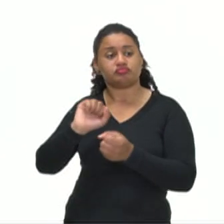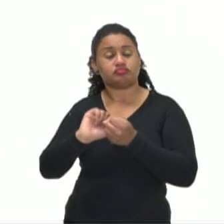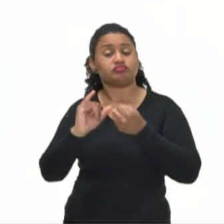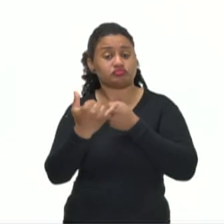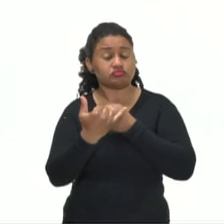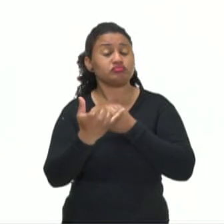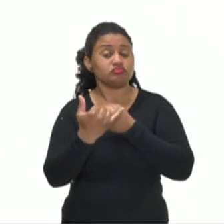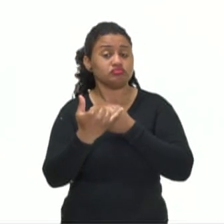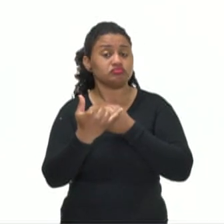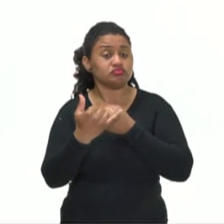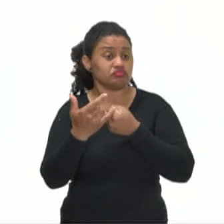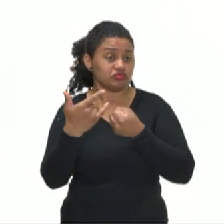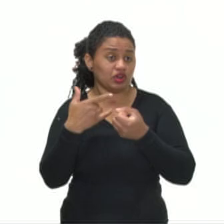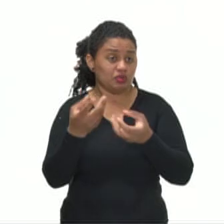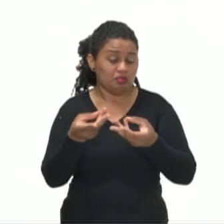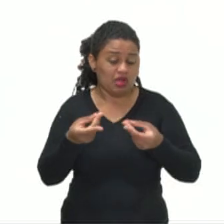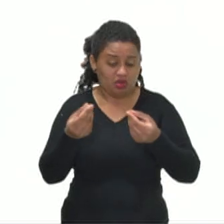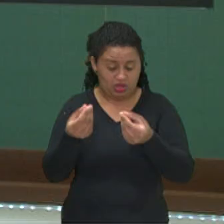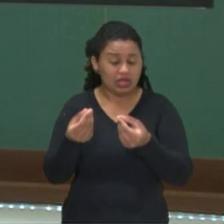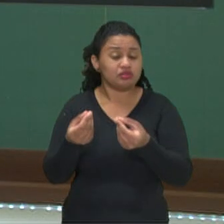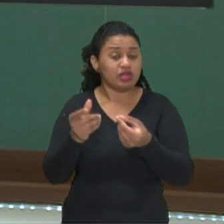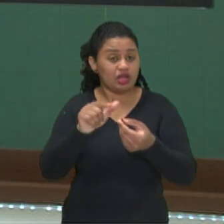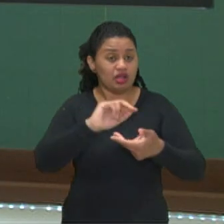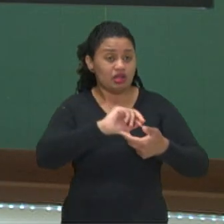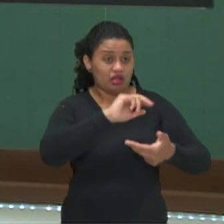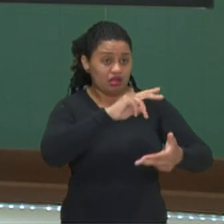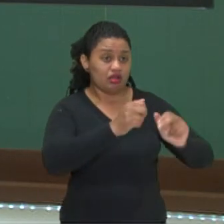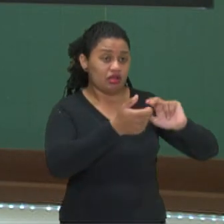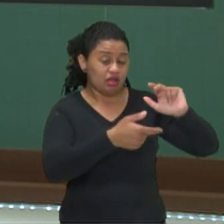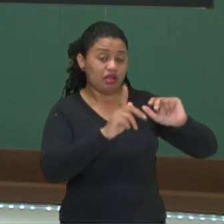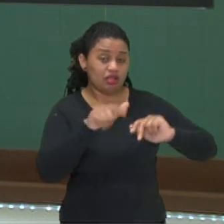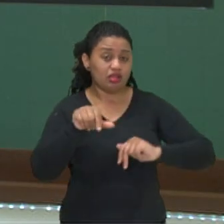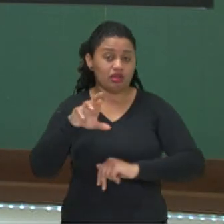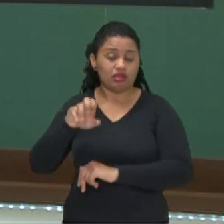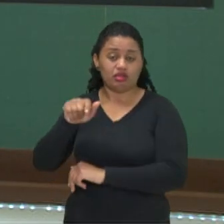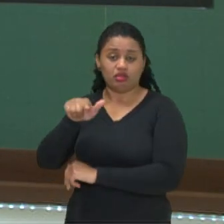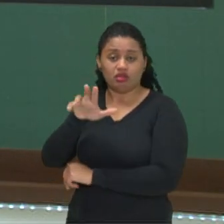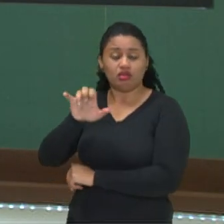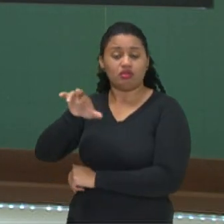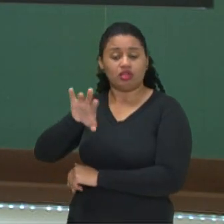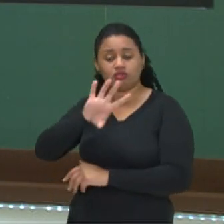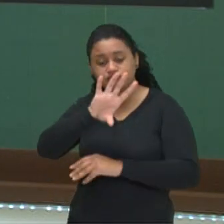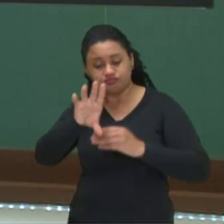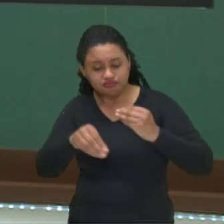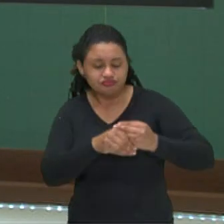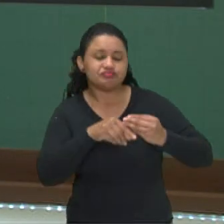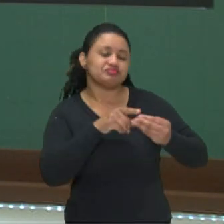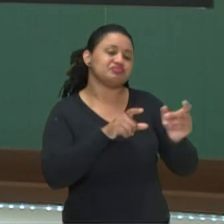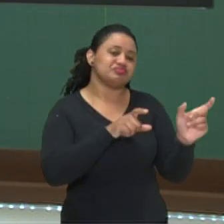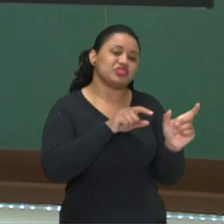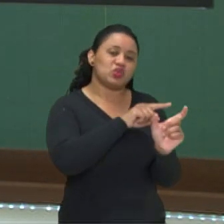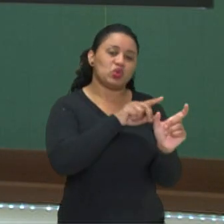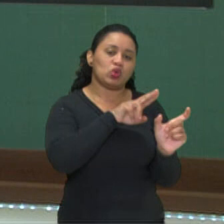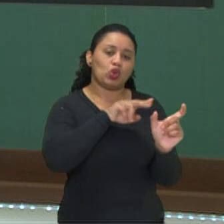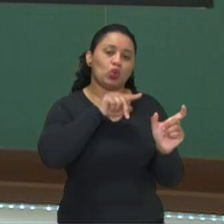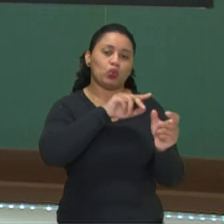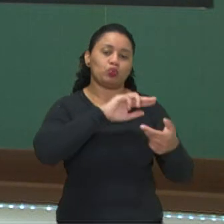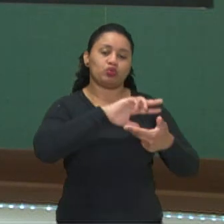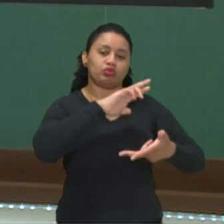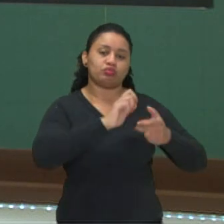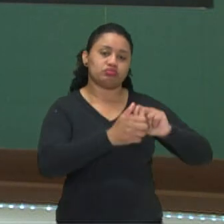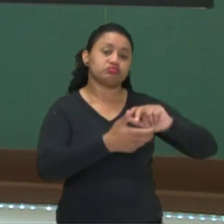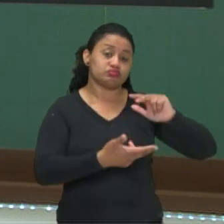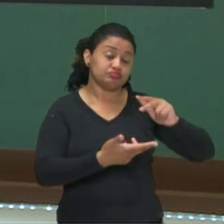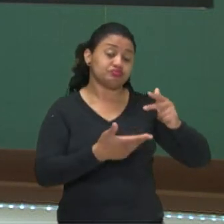correto? Uma qualidade. Né? O poliedro regular. Então, portanto, nós estamos aditivando o poliedro, dando uma